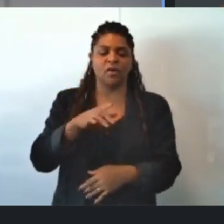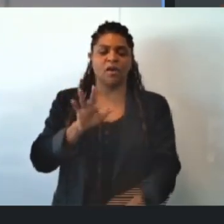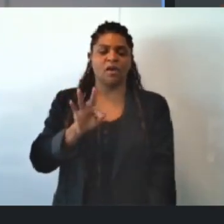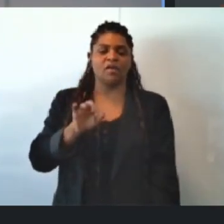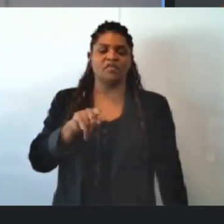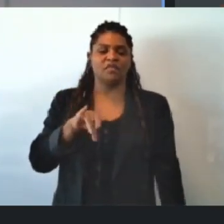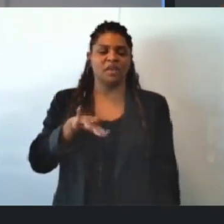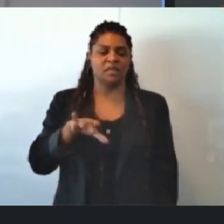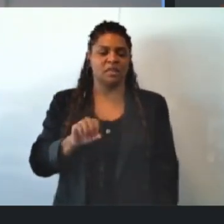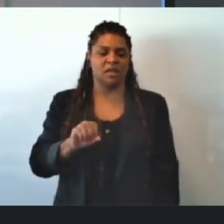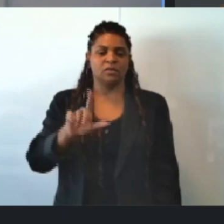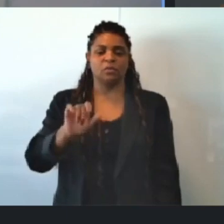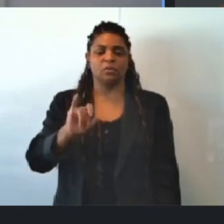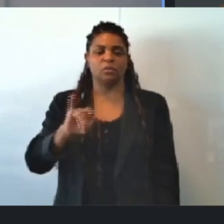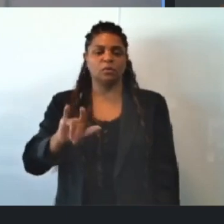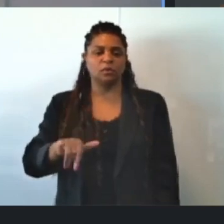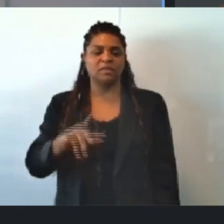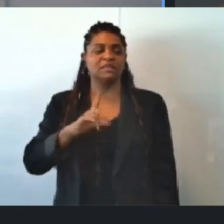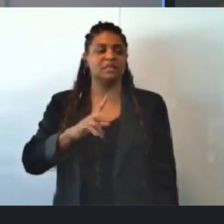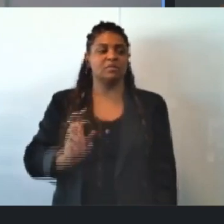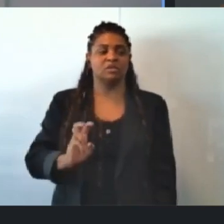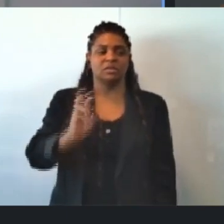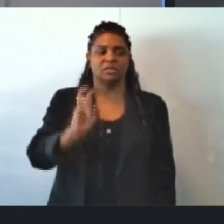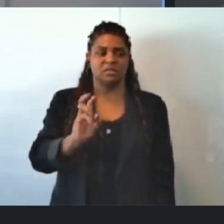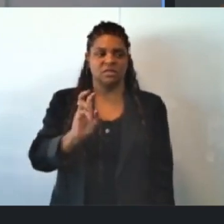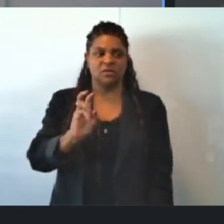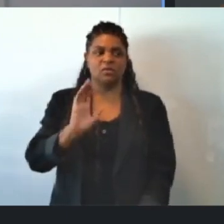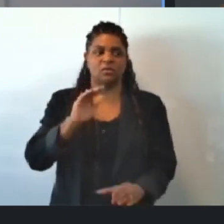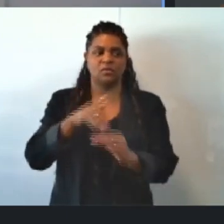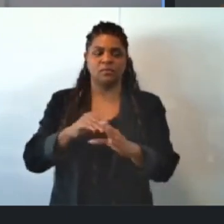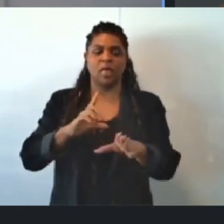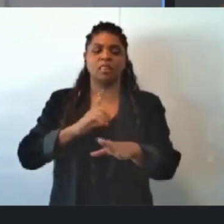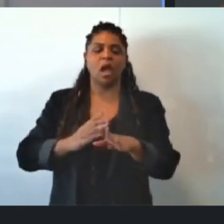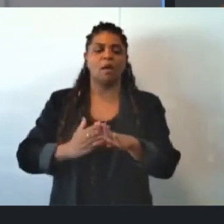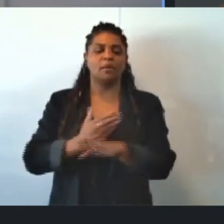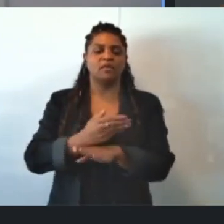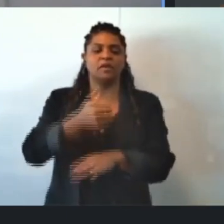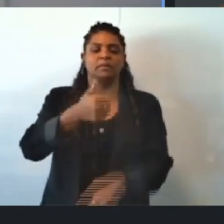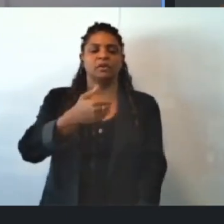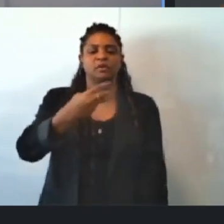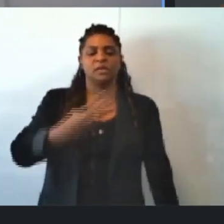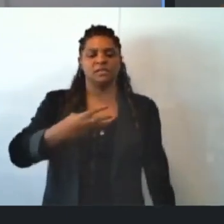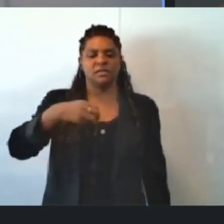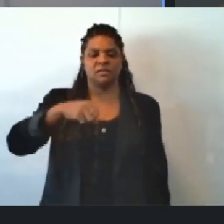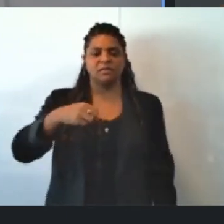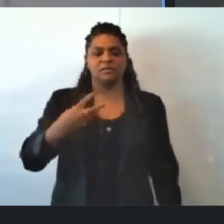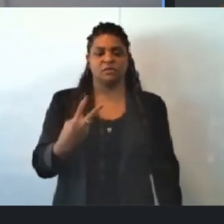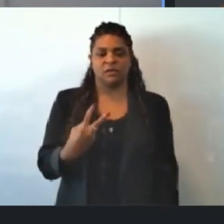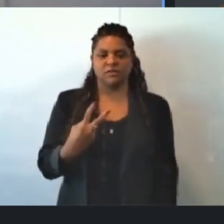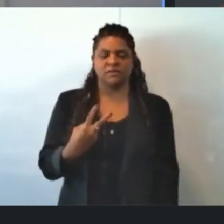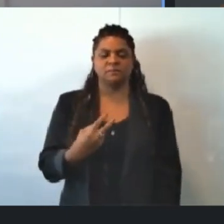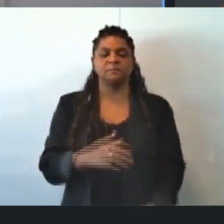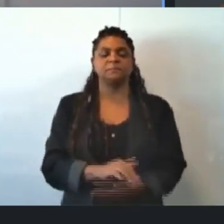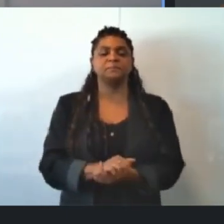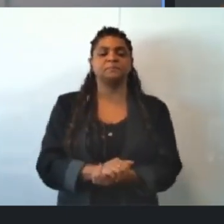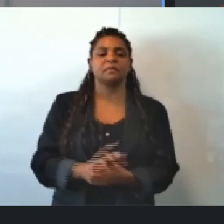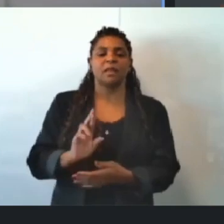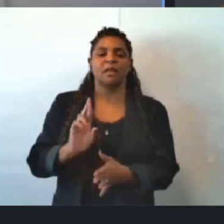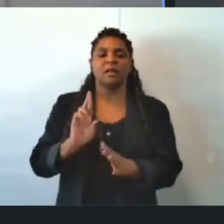está aprovado o requerimento de número 1392. 19º, requerimento de comissão